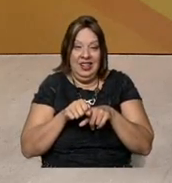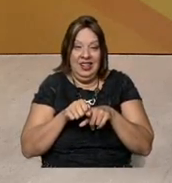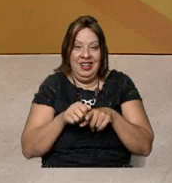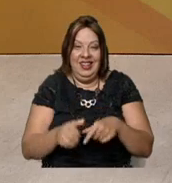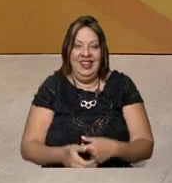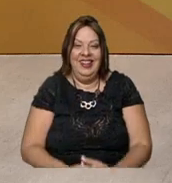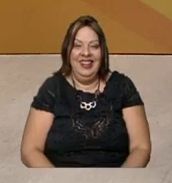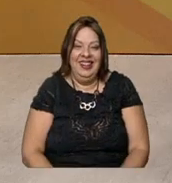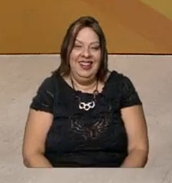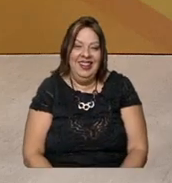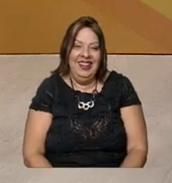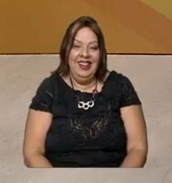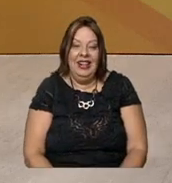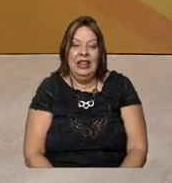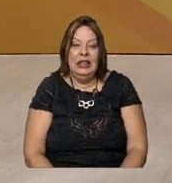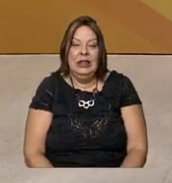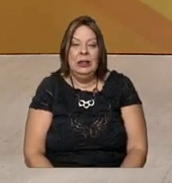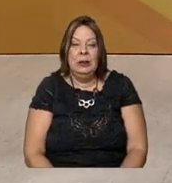rodou!